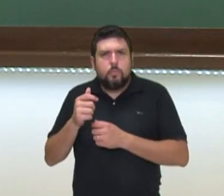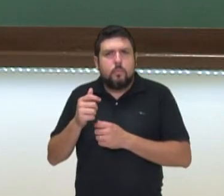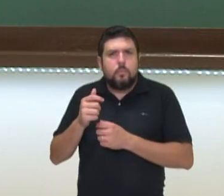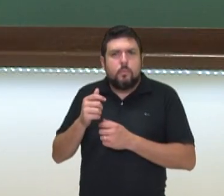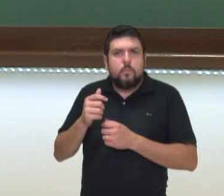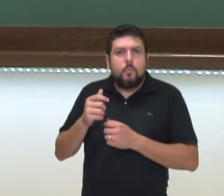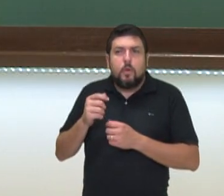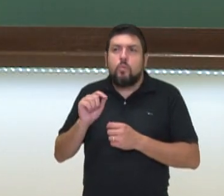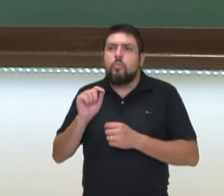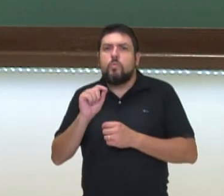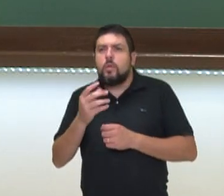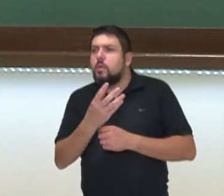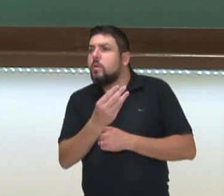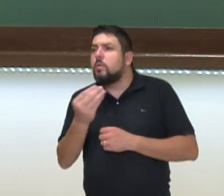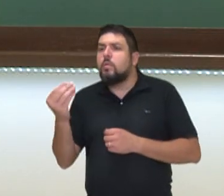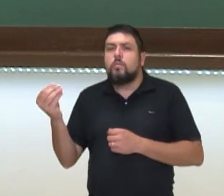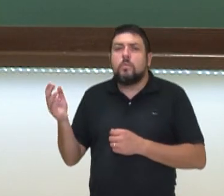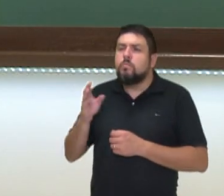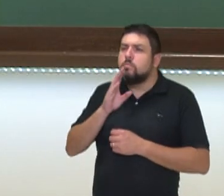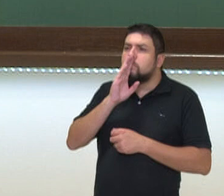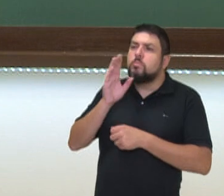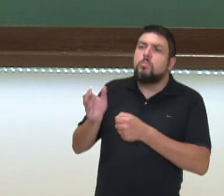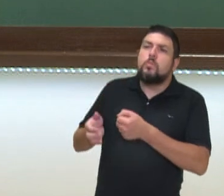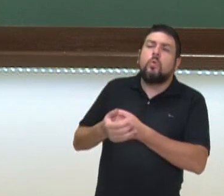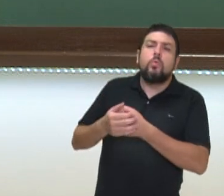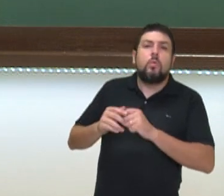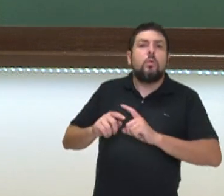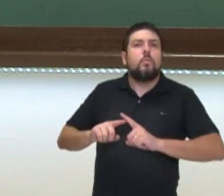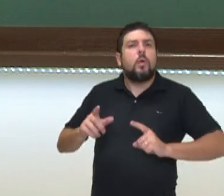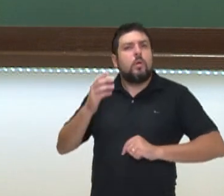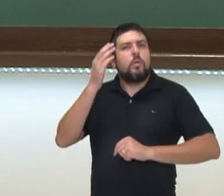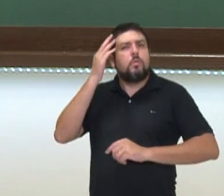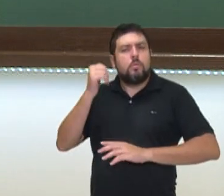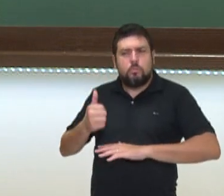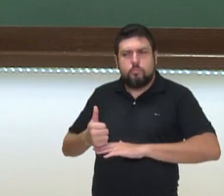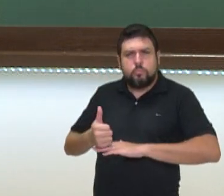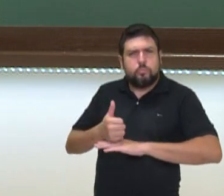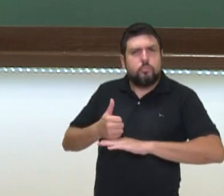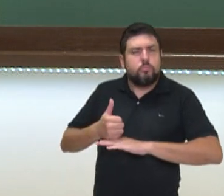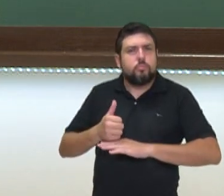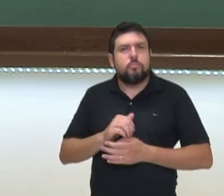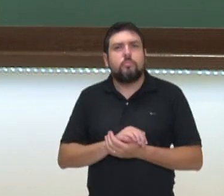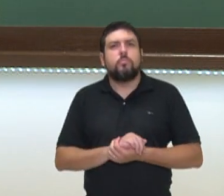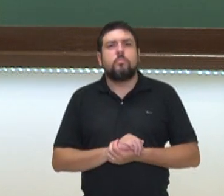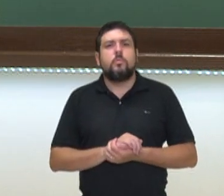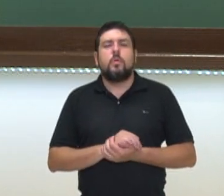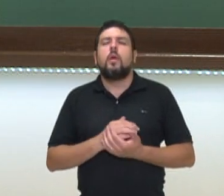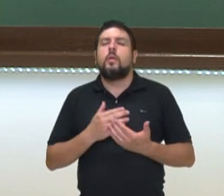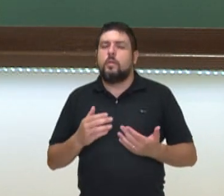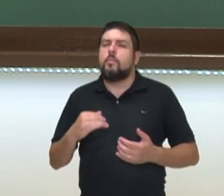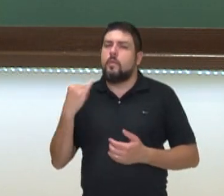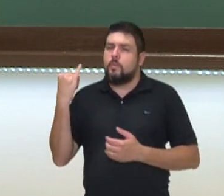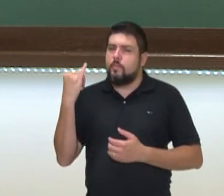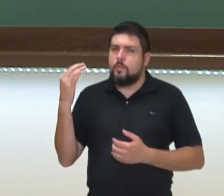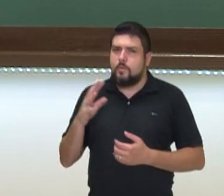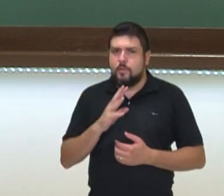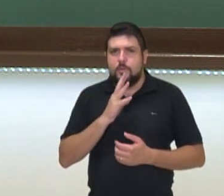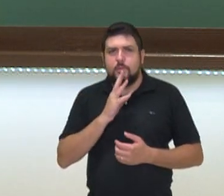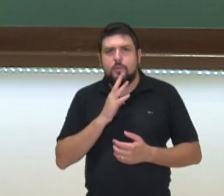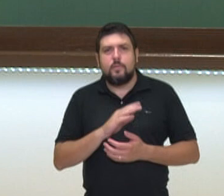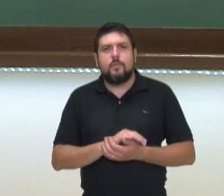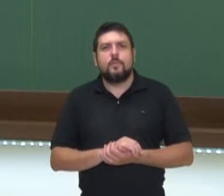gente que a gente não conhece e que joga muita bola, né? Então é muito importante a gente